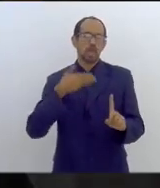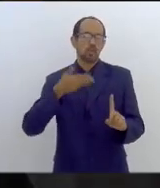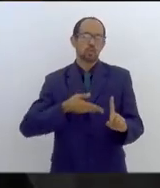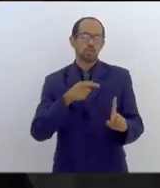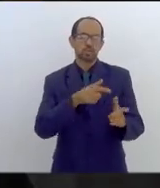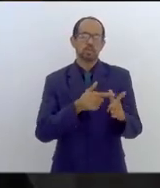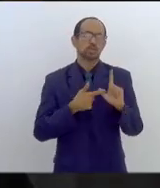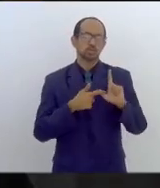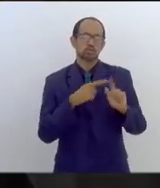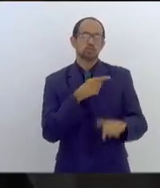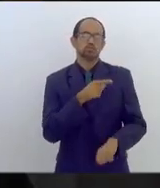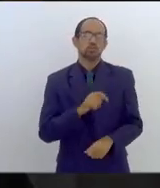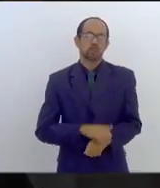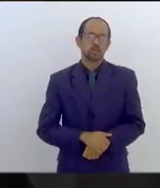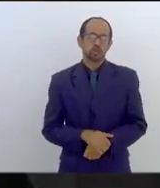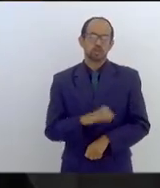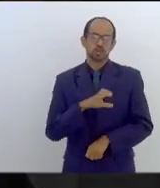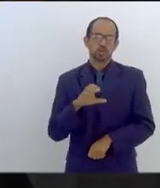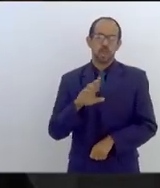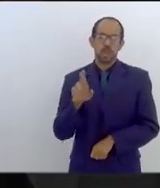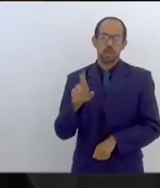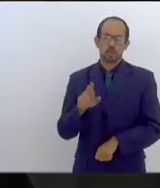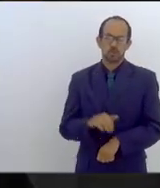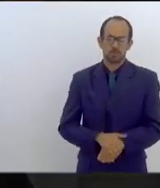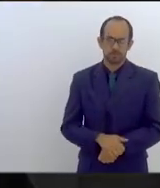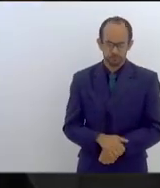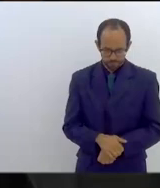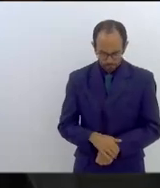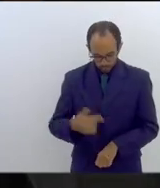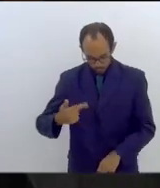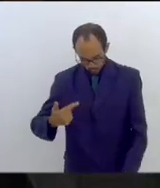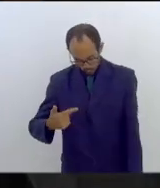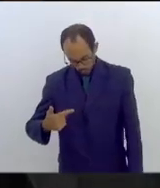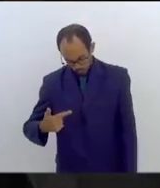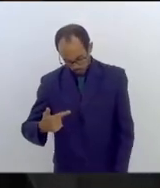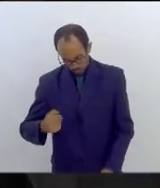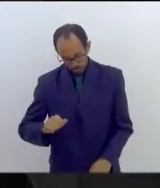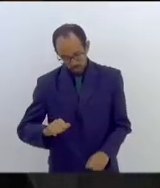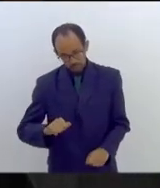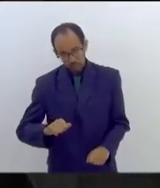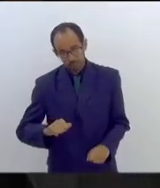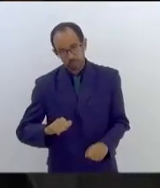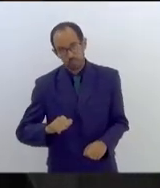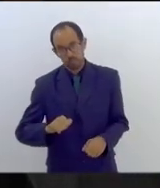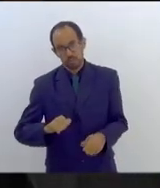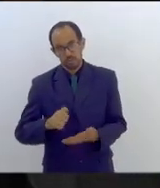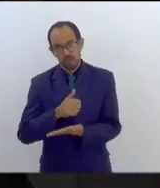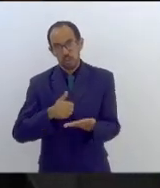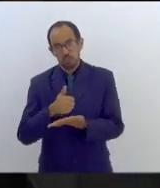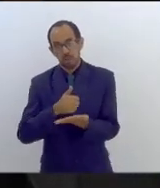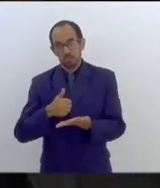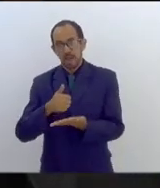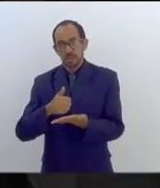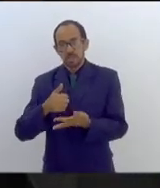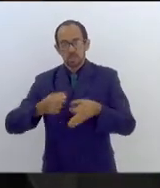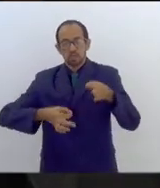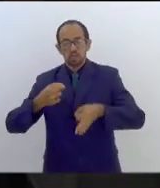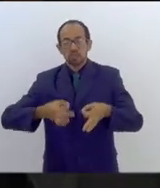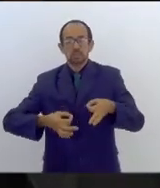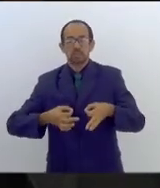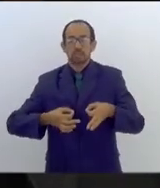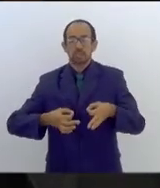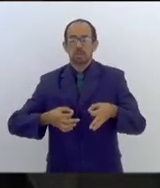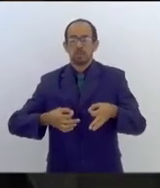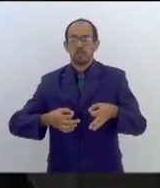dessa dívida com a CCR? Segundo, embasamento jurídico. Da onde o governo